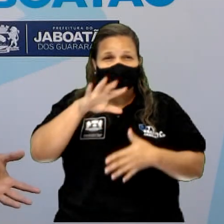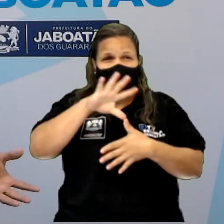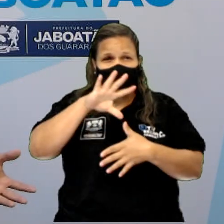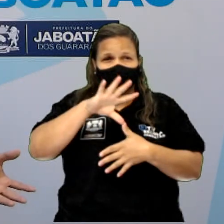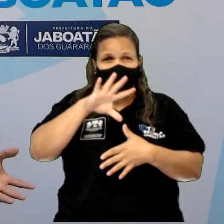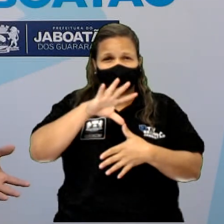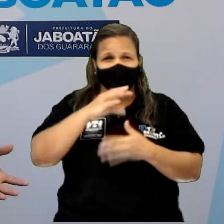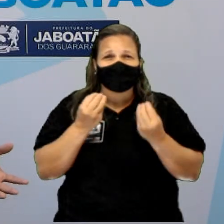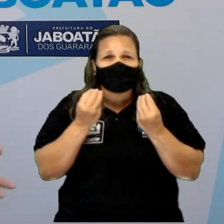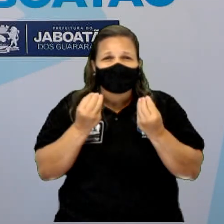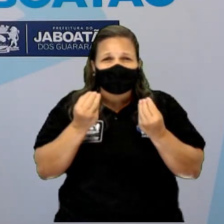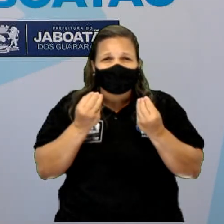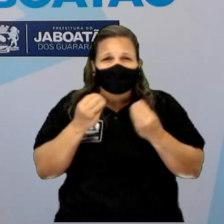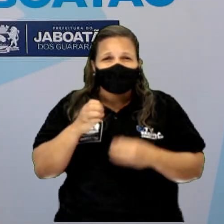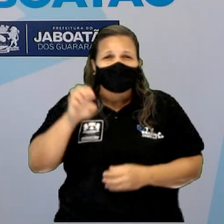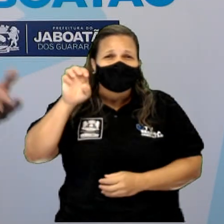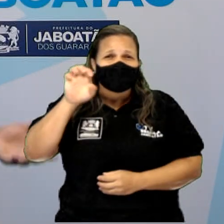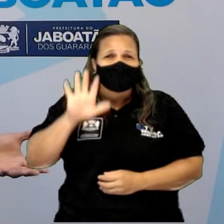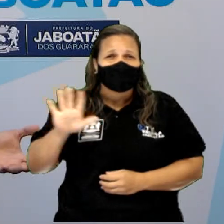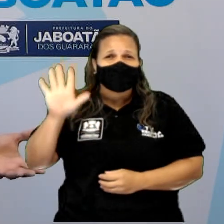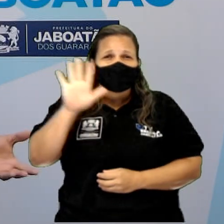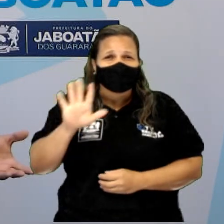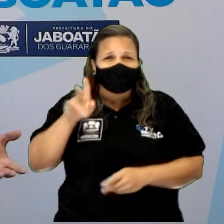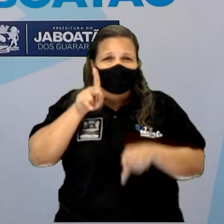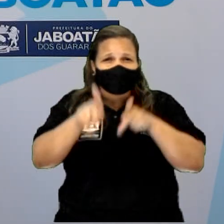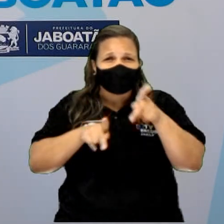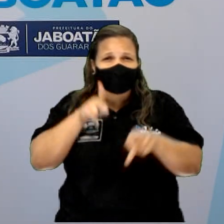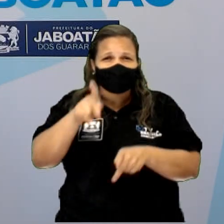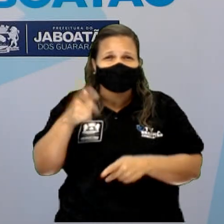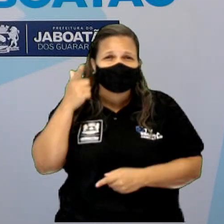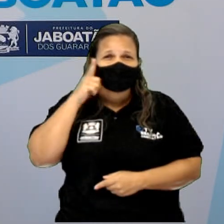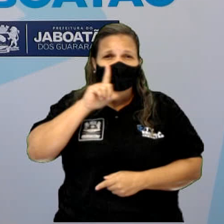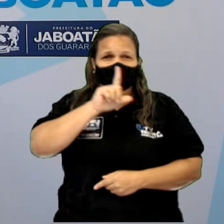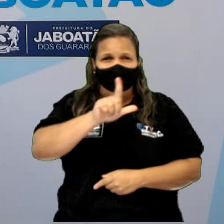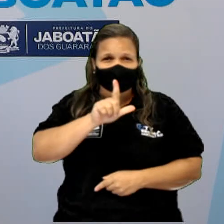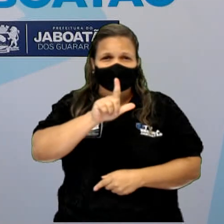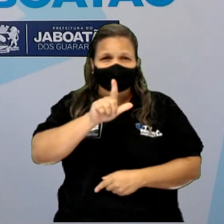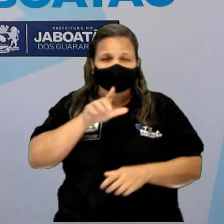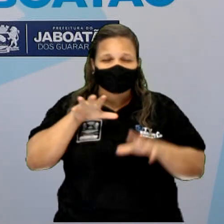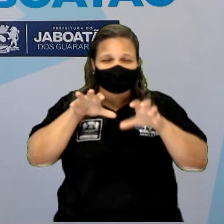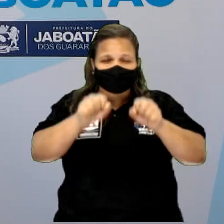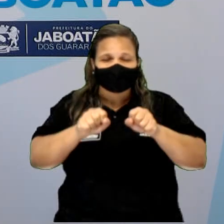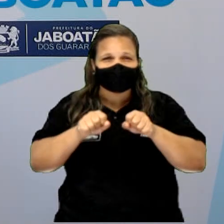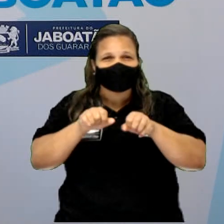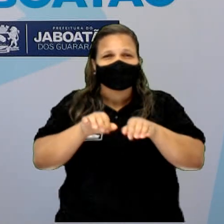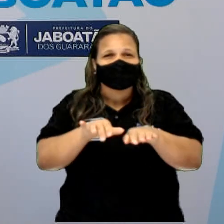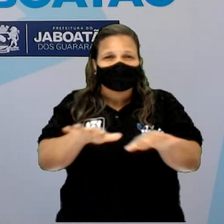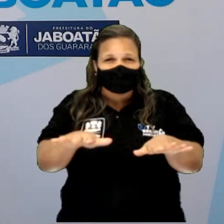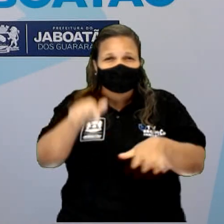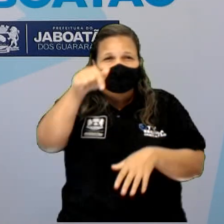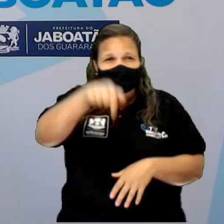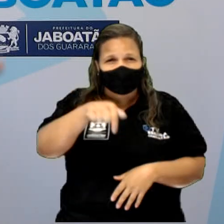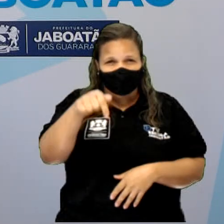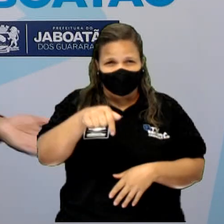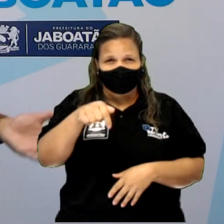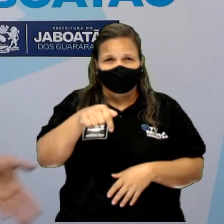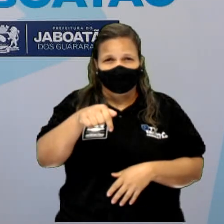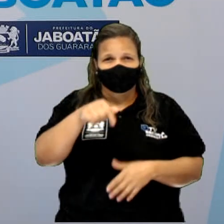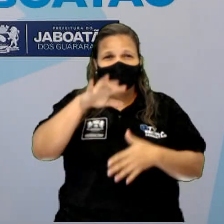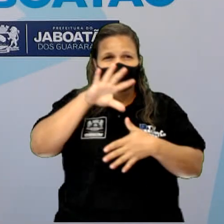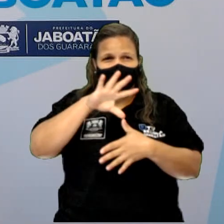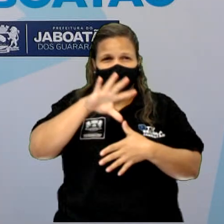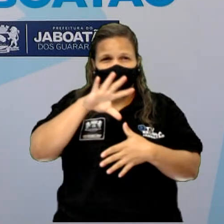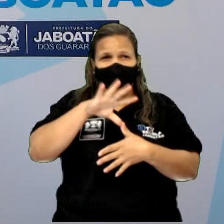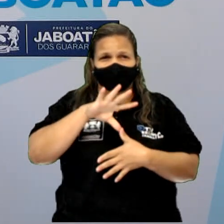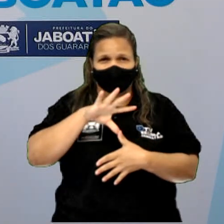tanta população, tão bem ocupado? Tá? A população da América se estimava em milhões, muito maior do que